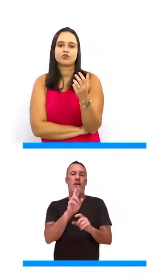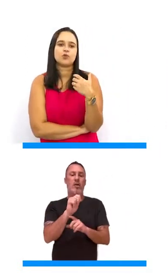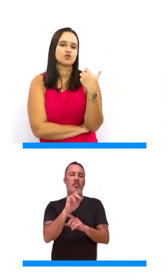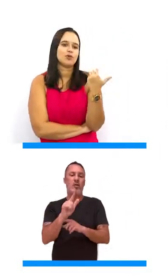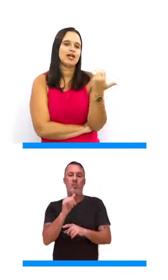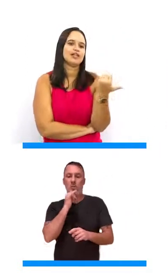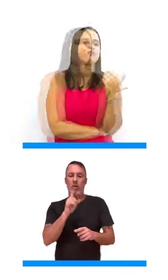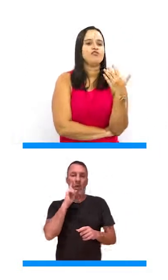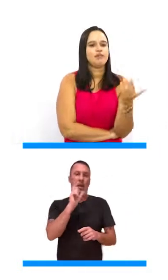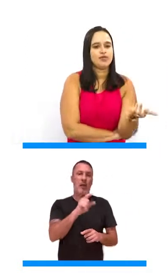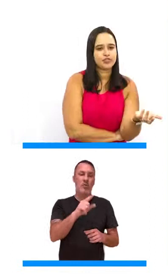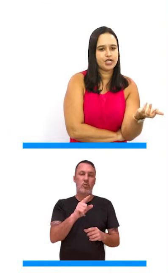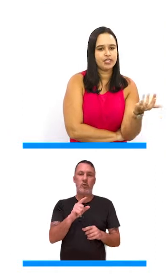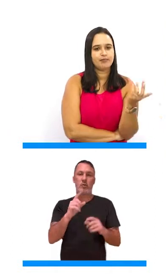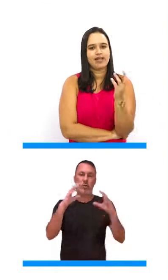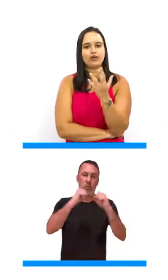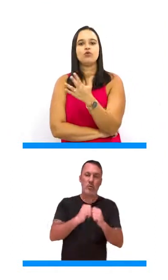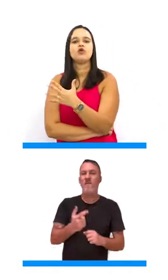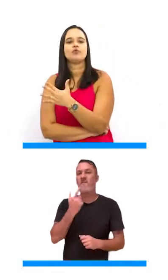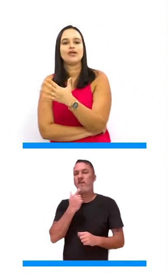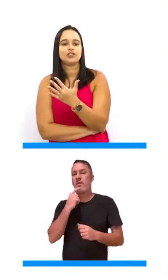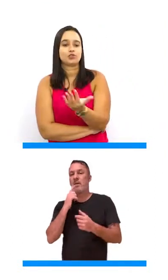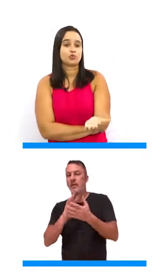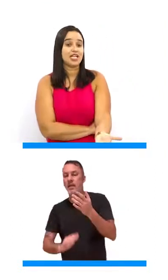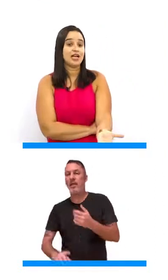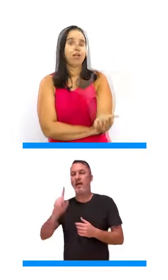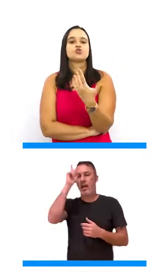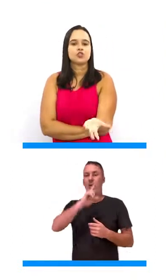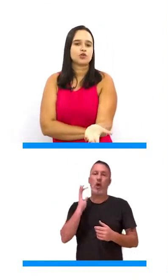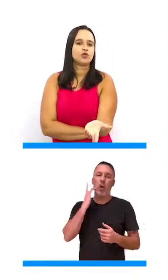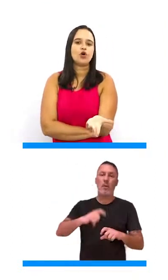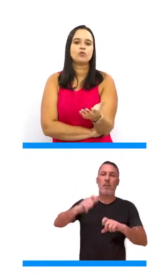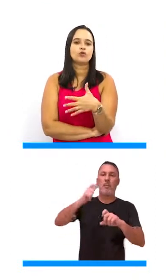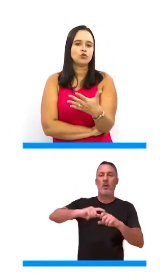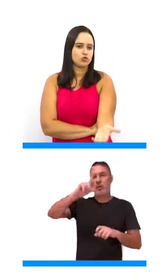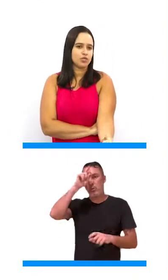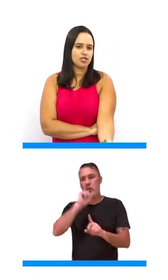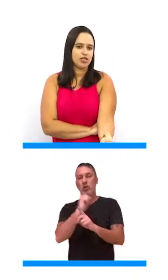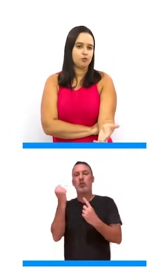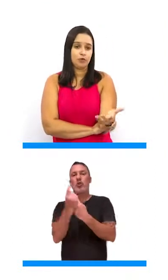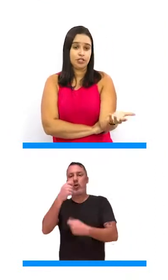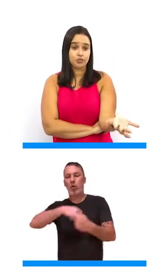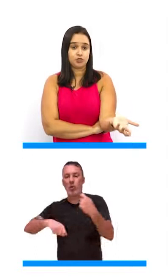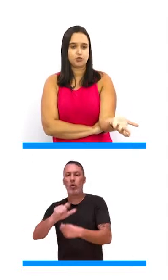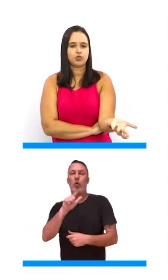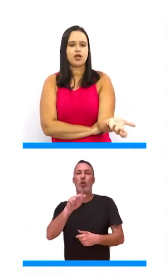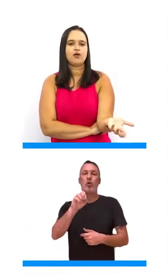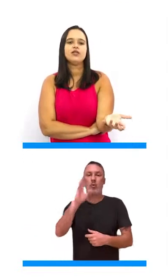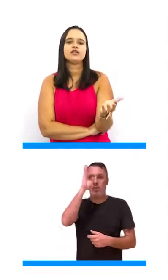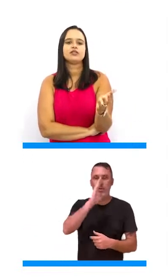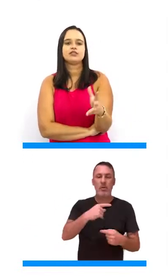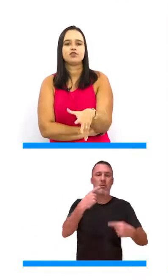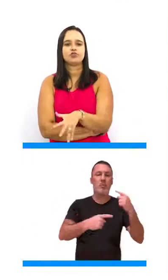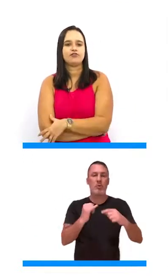palavras como azul marinho, vermelho sangue, amarelo ouro, médico hospitalar, socioeconômico, luso brasileiro, político